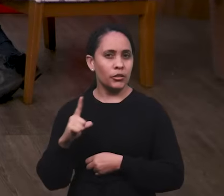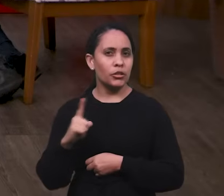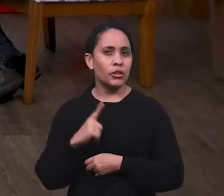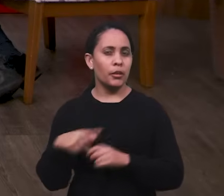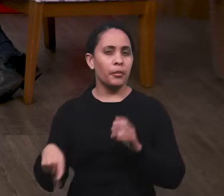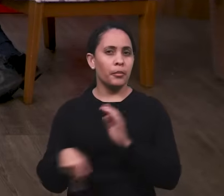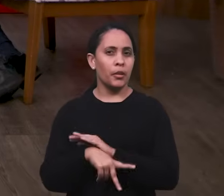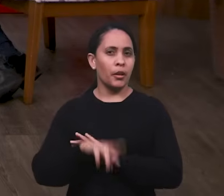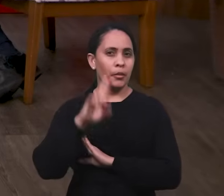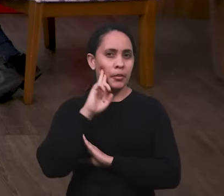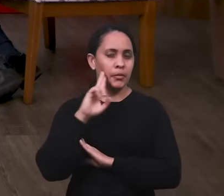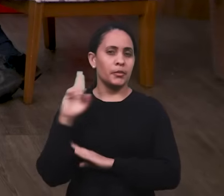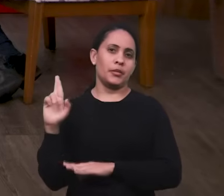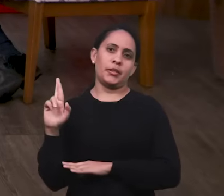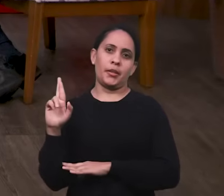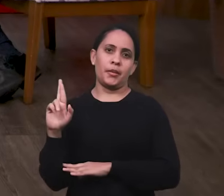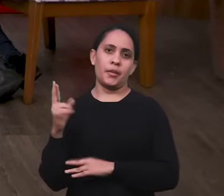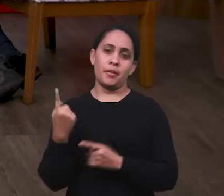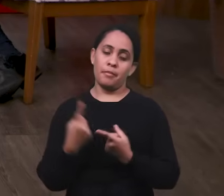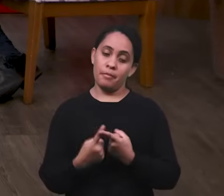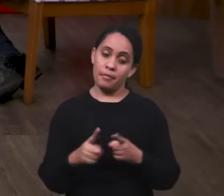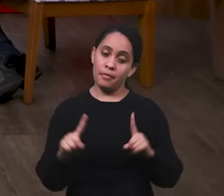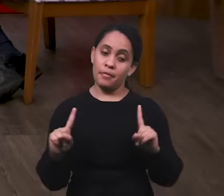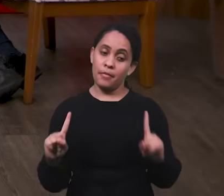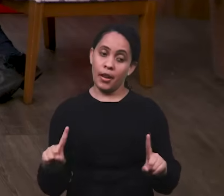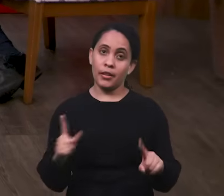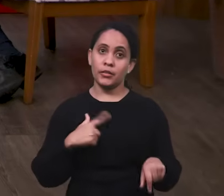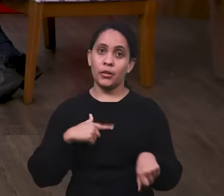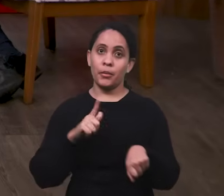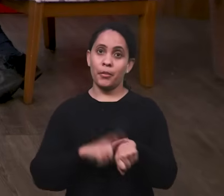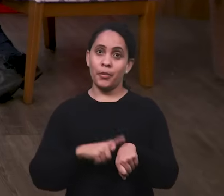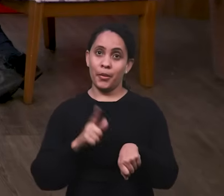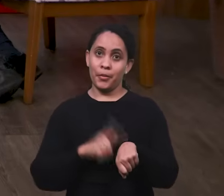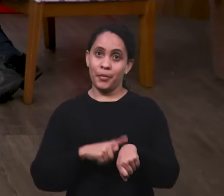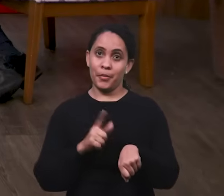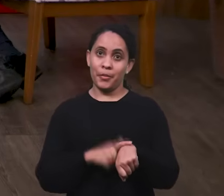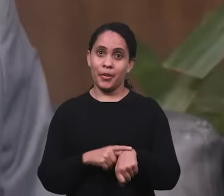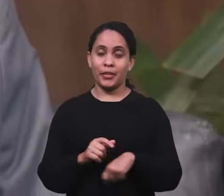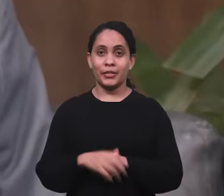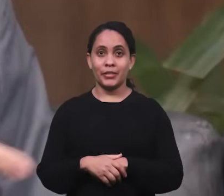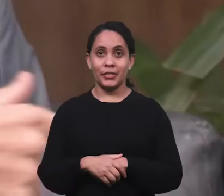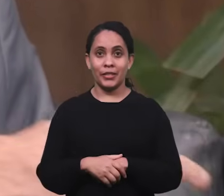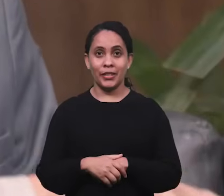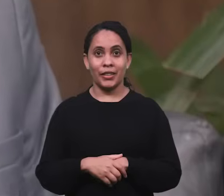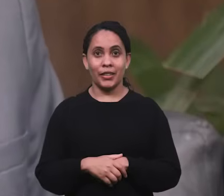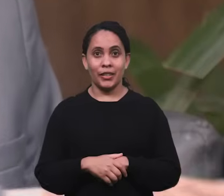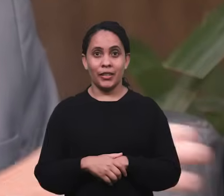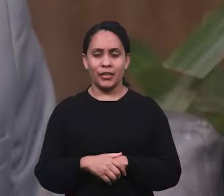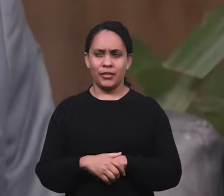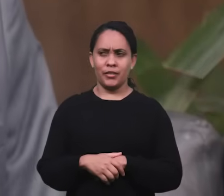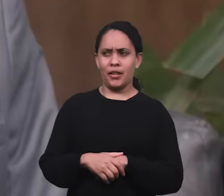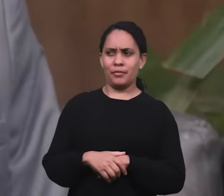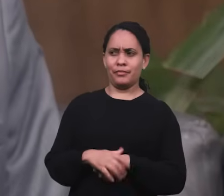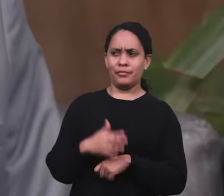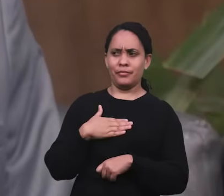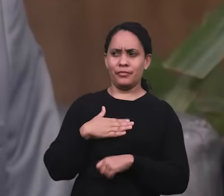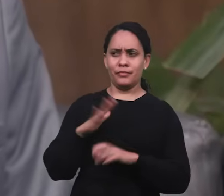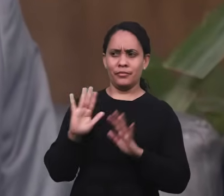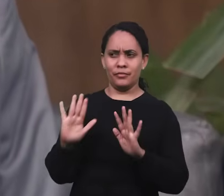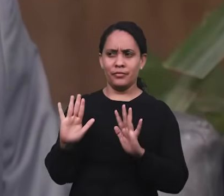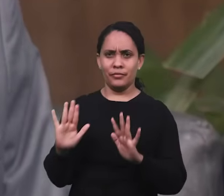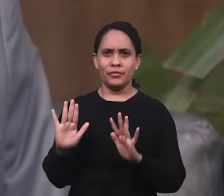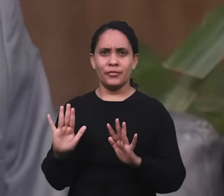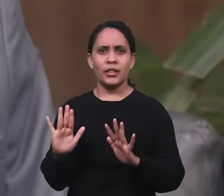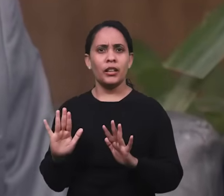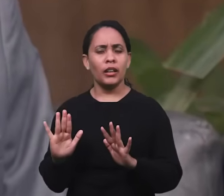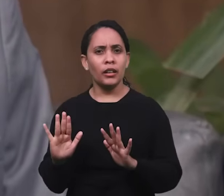que tinha alguma coisa do Senhor ali, né? Mas quando foi o momento coletivo que ele contou, Jacó também estranhou. Mas